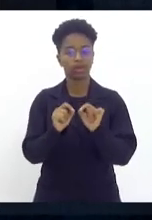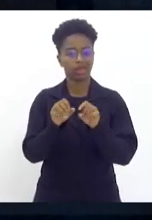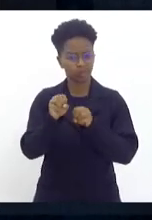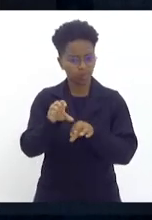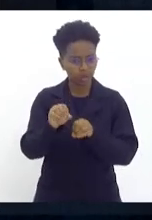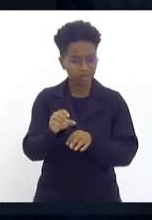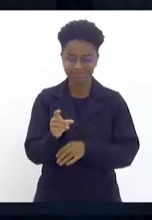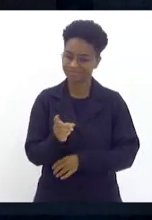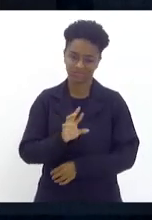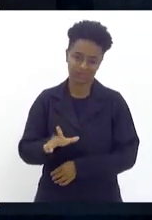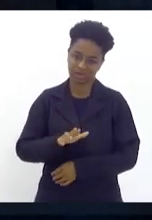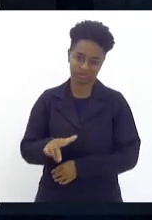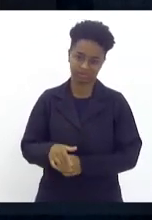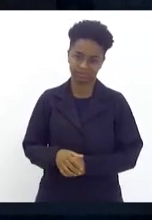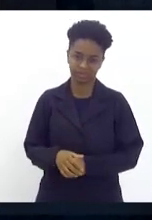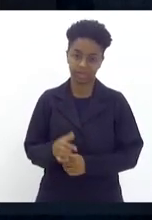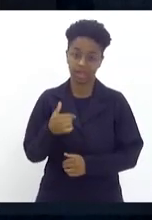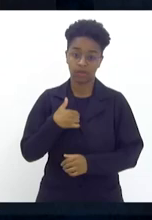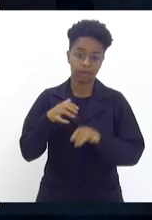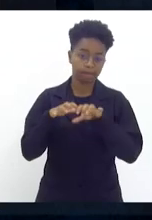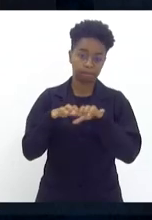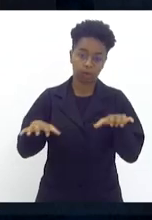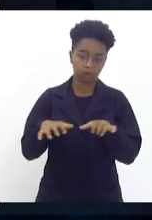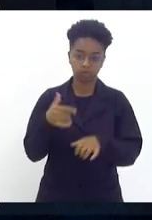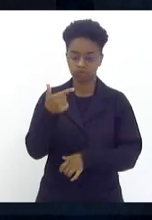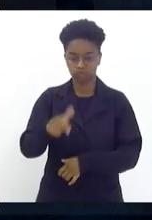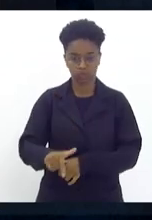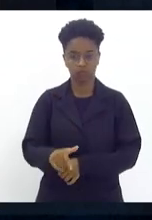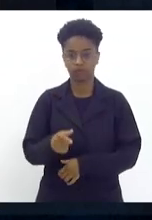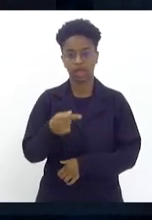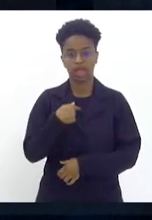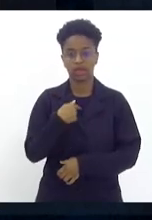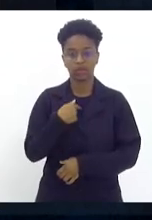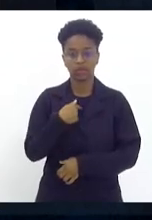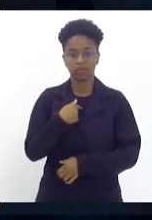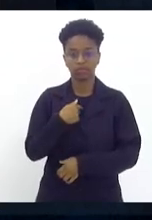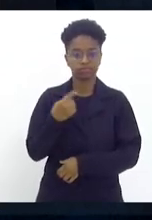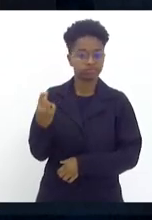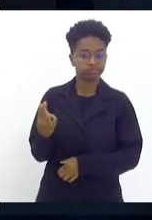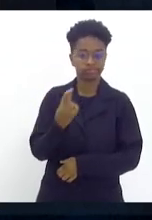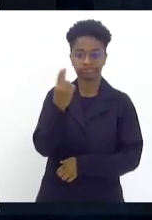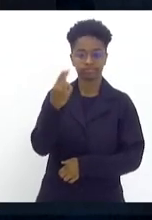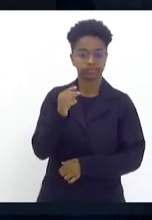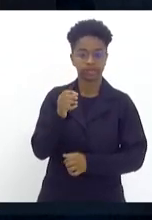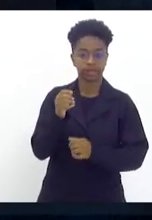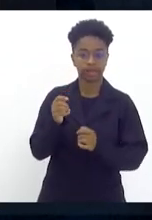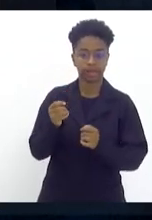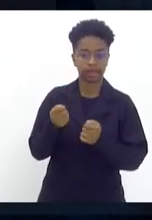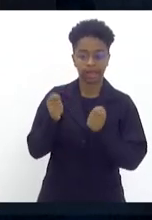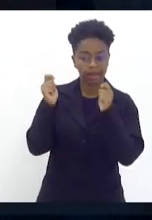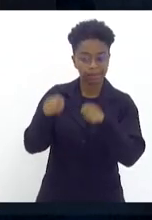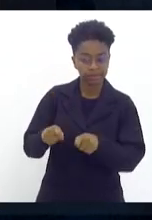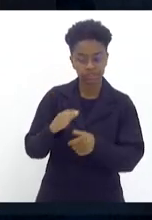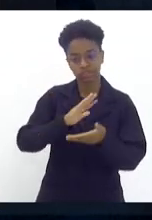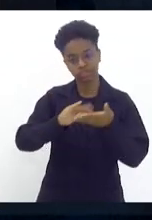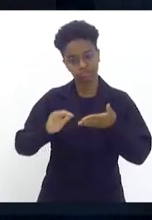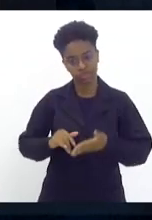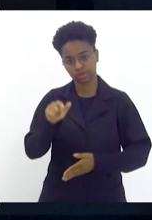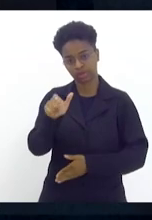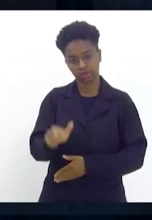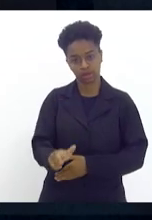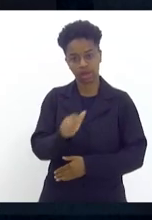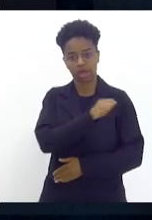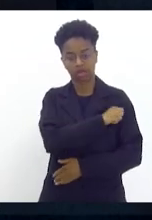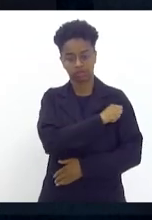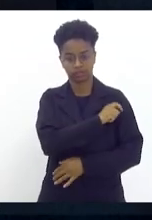educando. Eu estou fragmentando. Eu estou incapacitando o meu aluno. Tá bem?